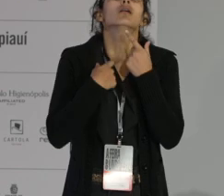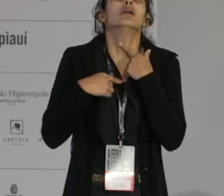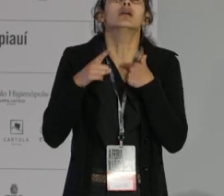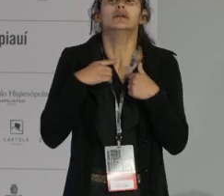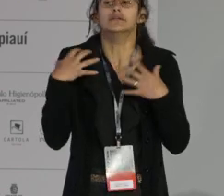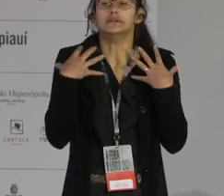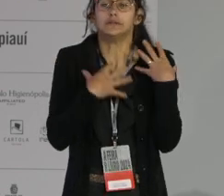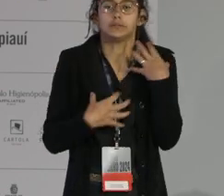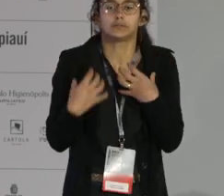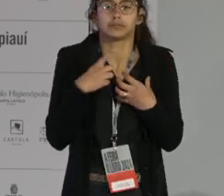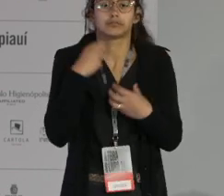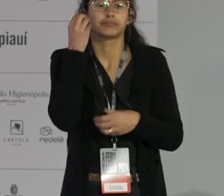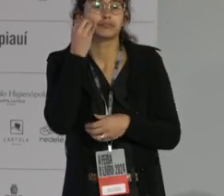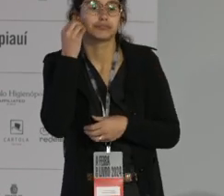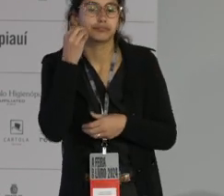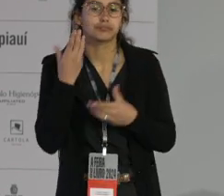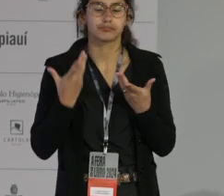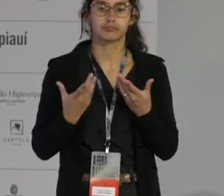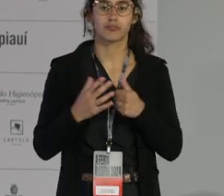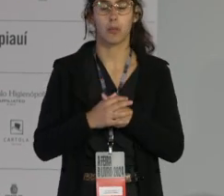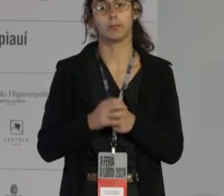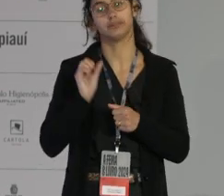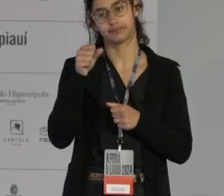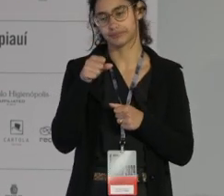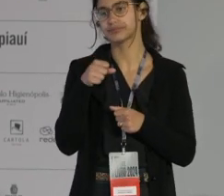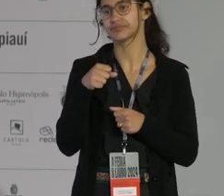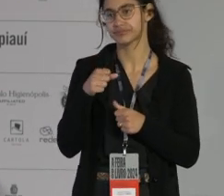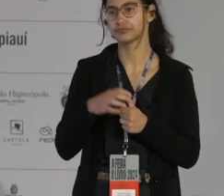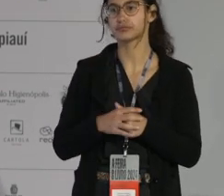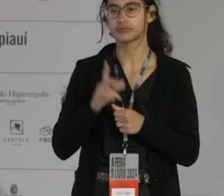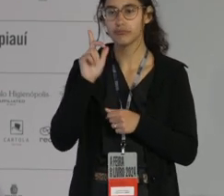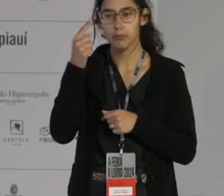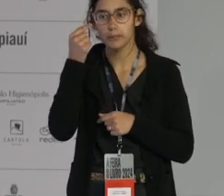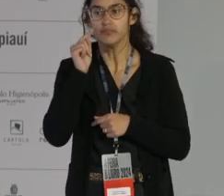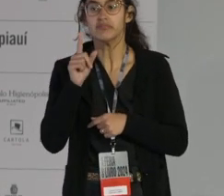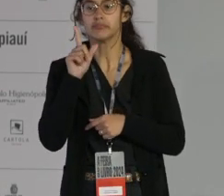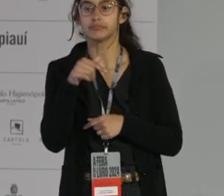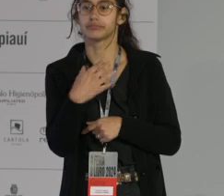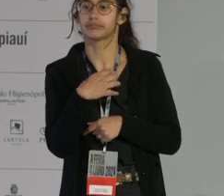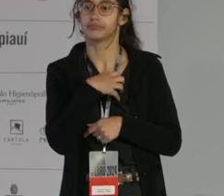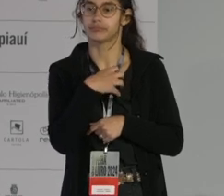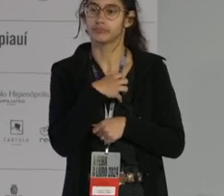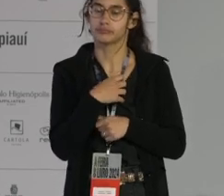de ter experiências? Isso, total, assim, essa ideia da